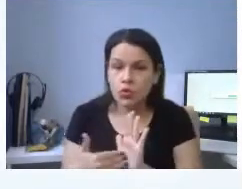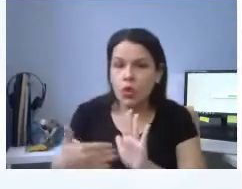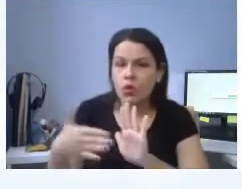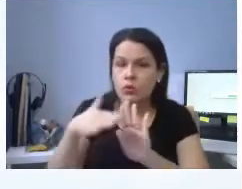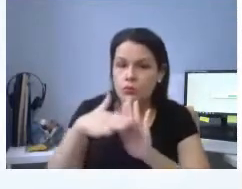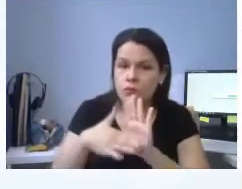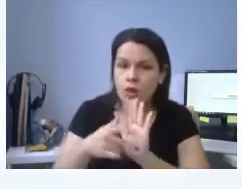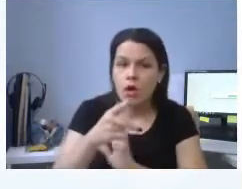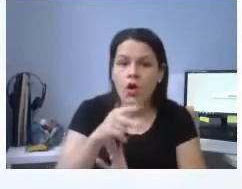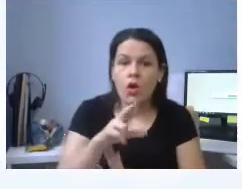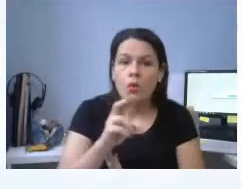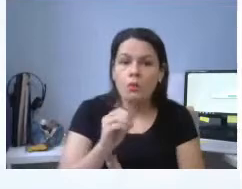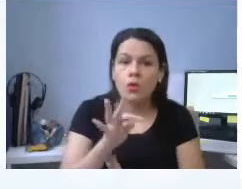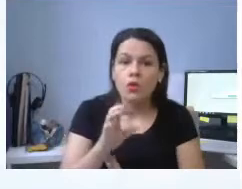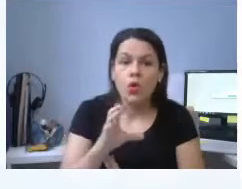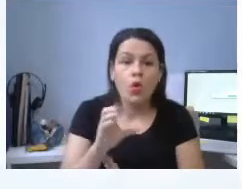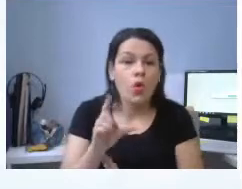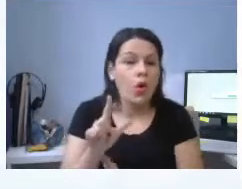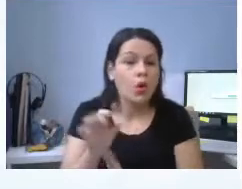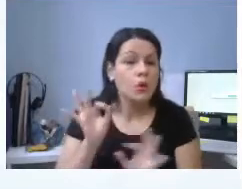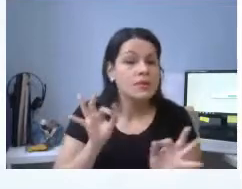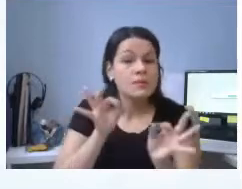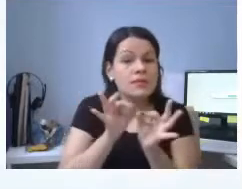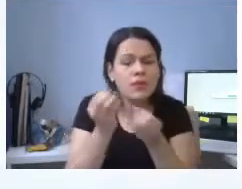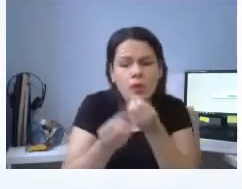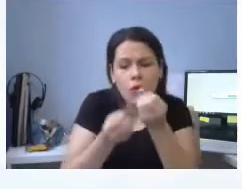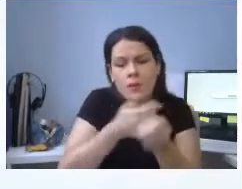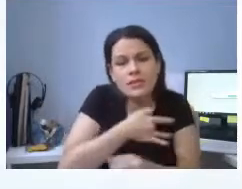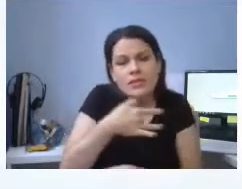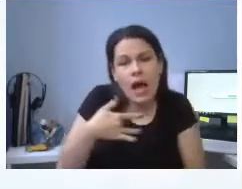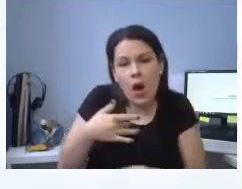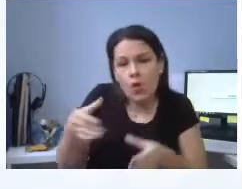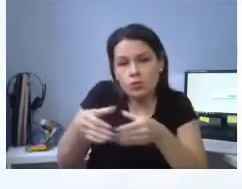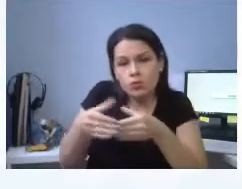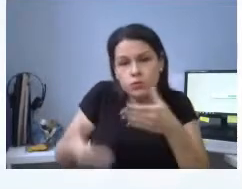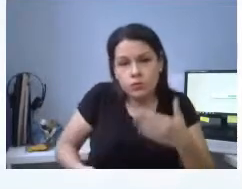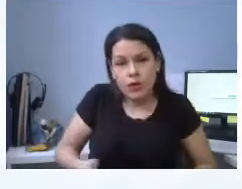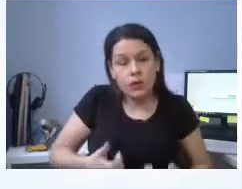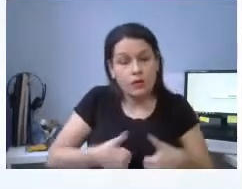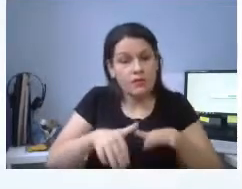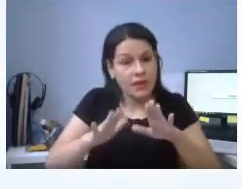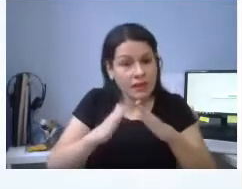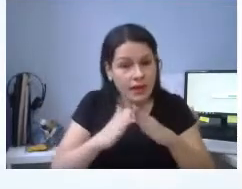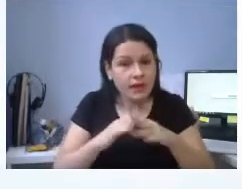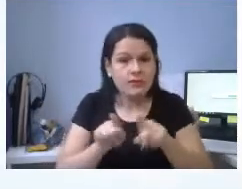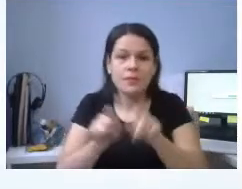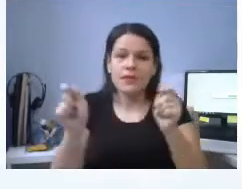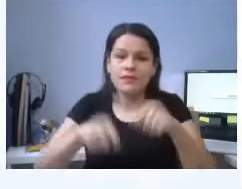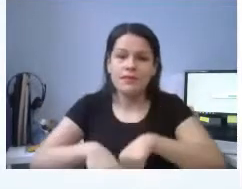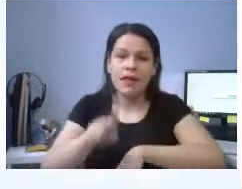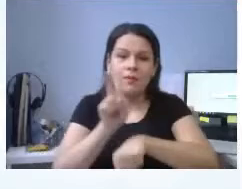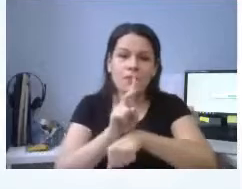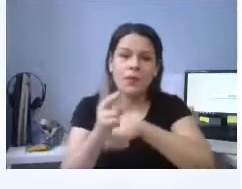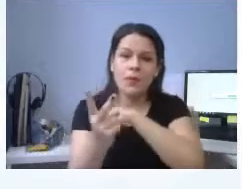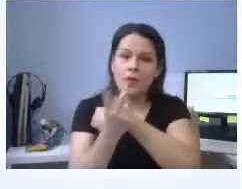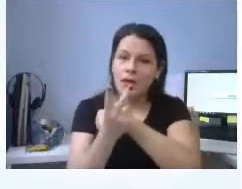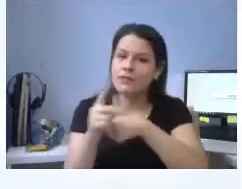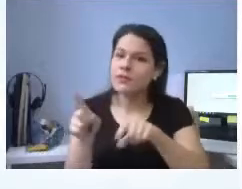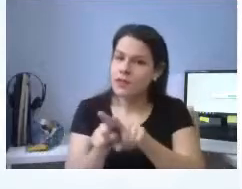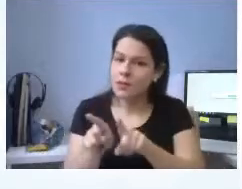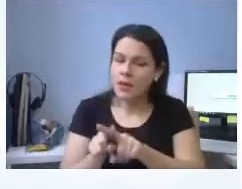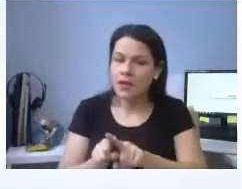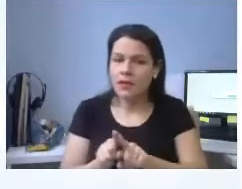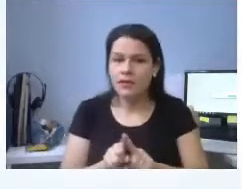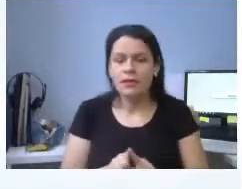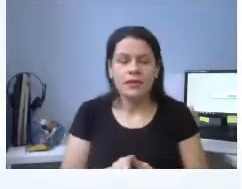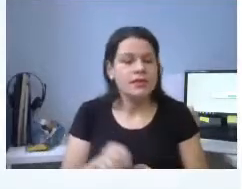protocolos específicos de como que a saúde do trabalhador que está em casa deve ser protegida, deve ser tutelada, para,